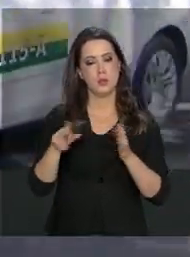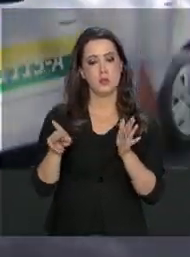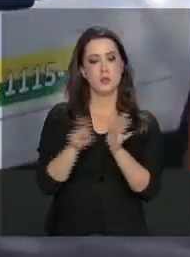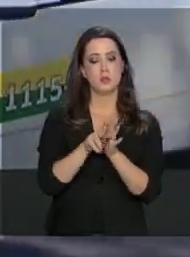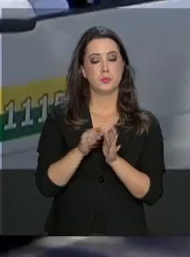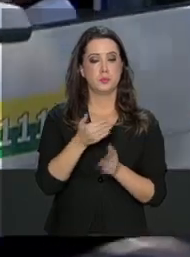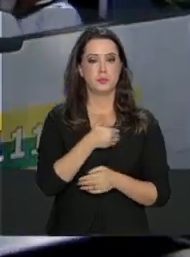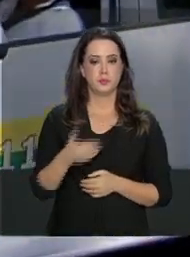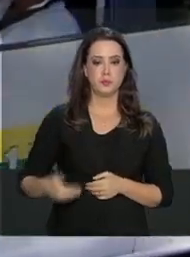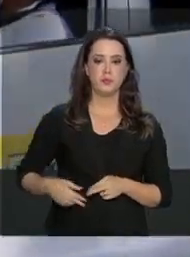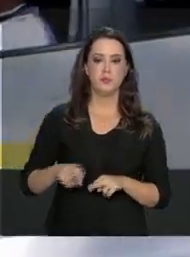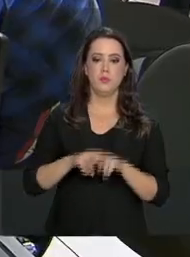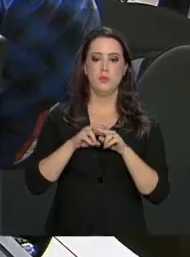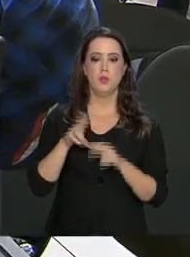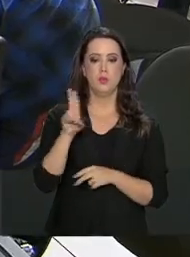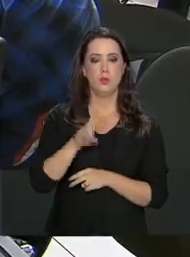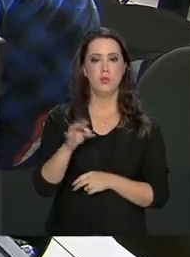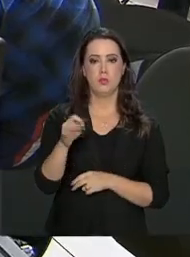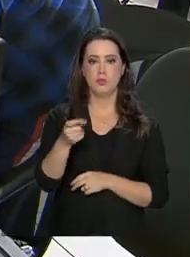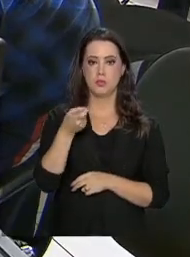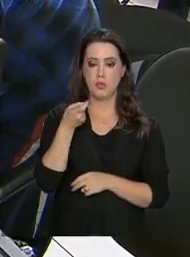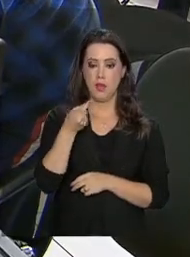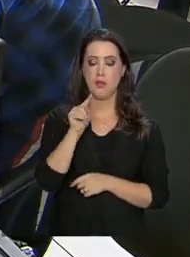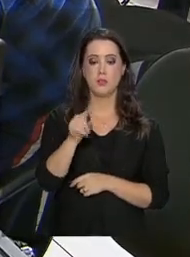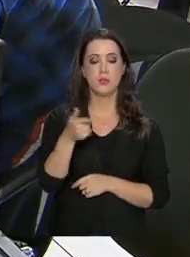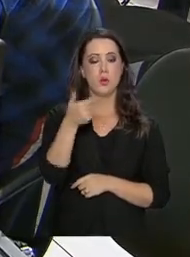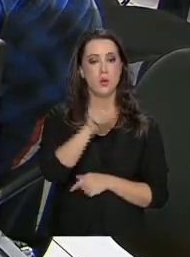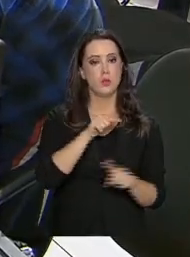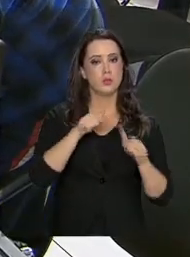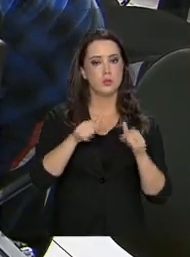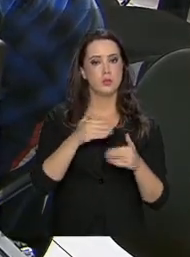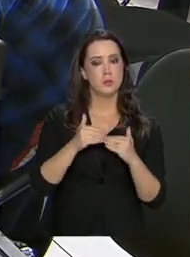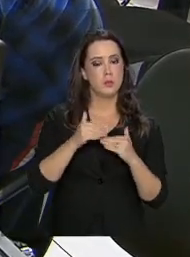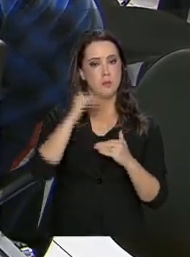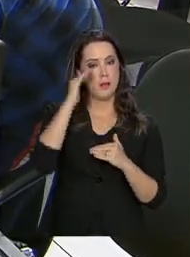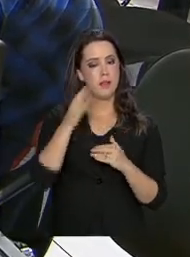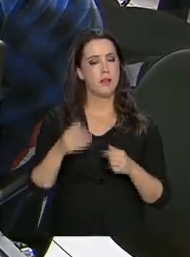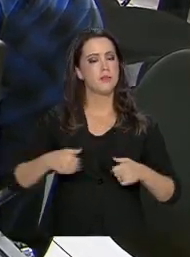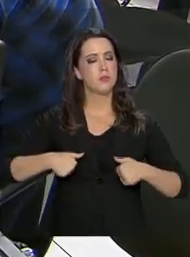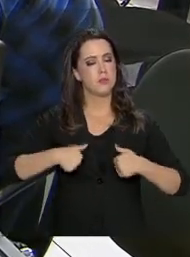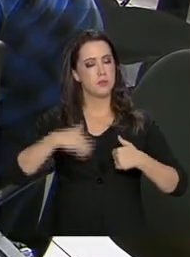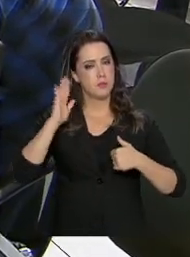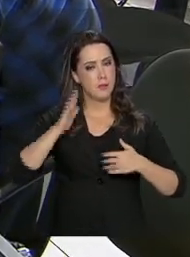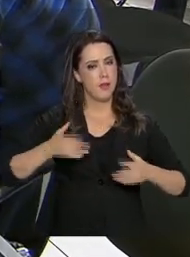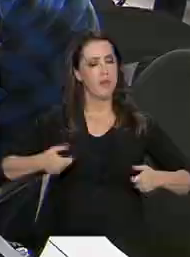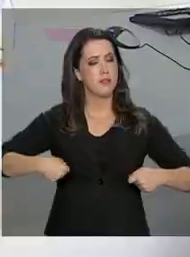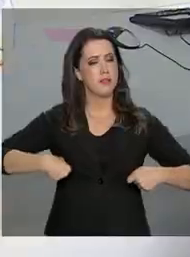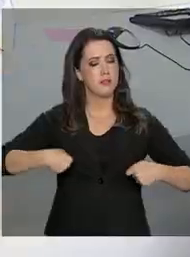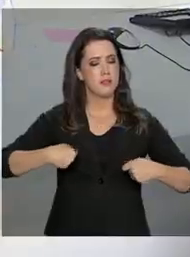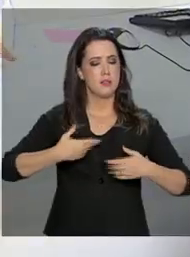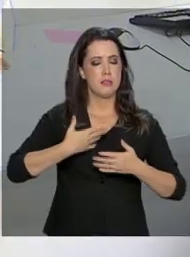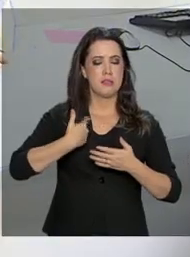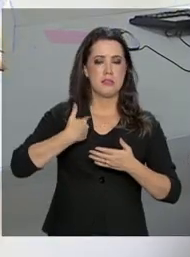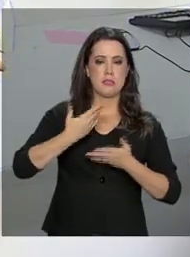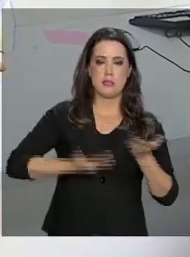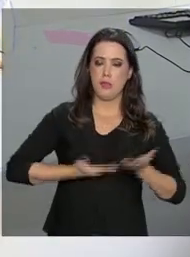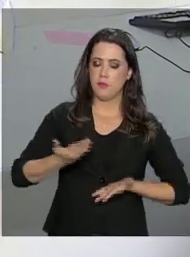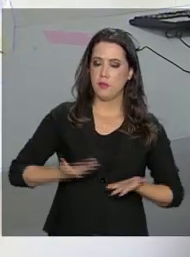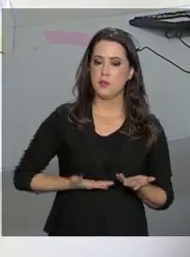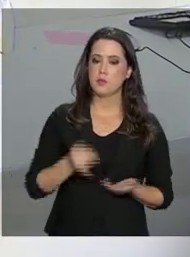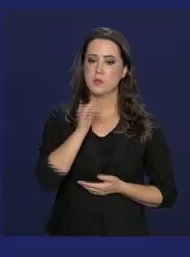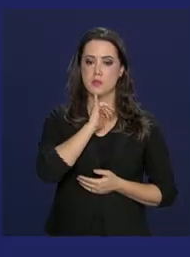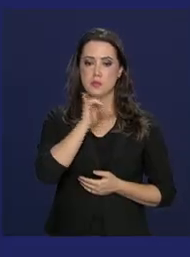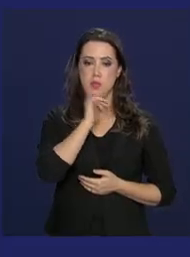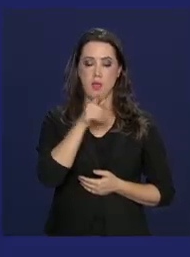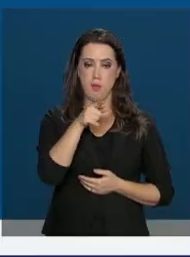pelo uso de táxi outra medida foi o aumento da oferta de serviços públicos em plataformas digitais como alistamento